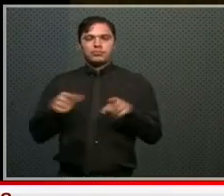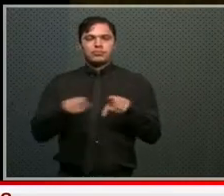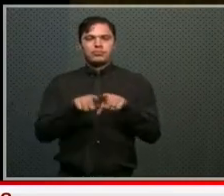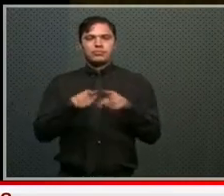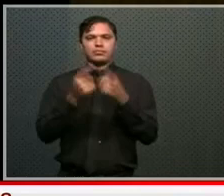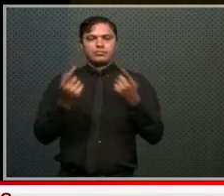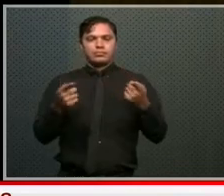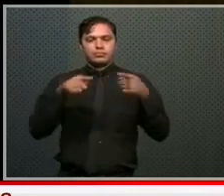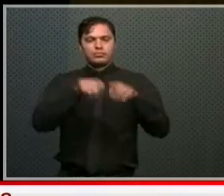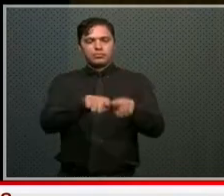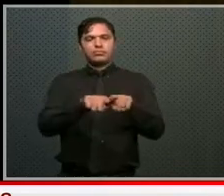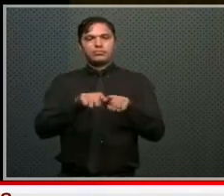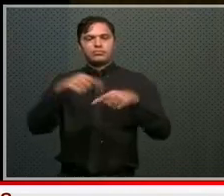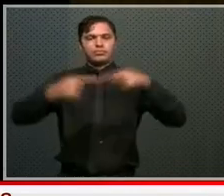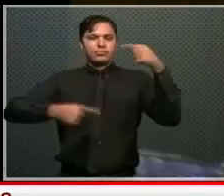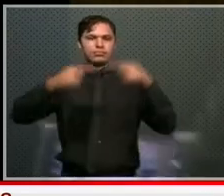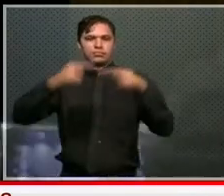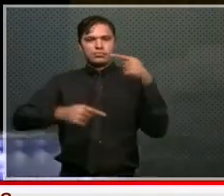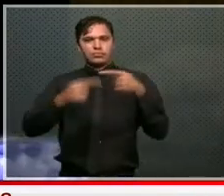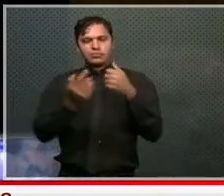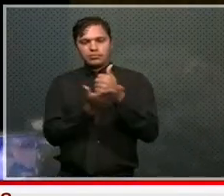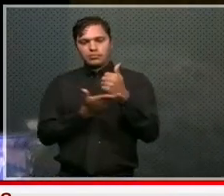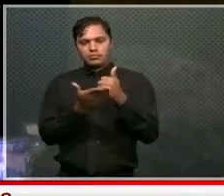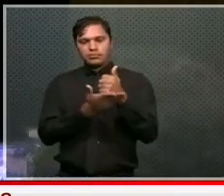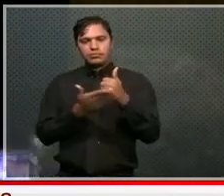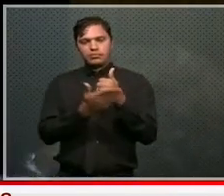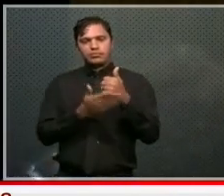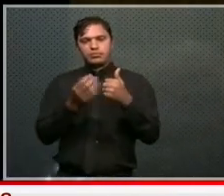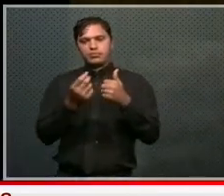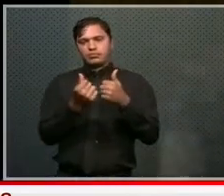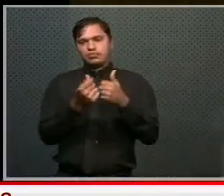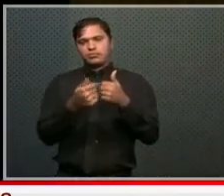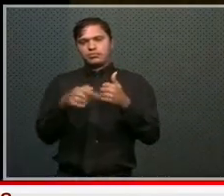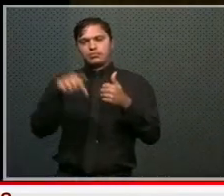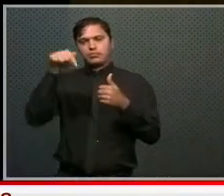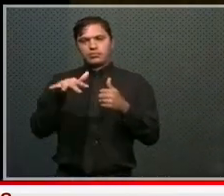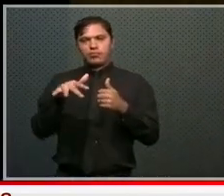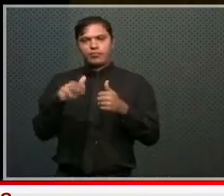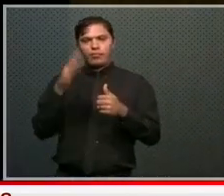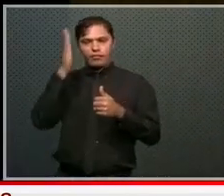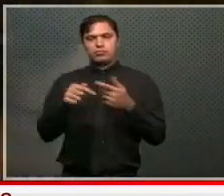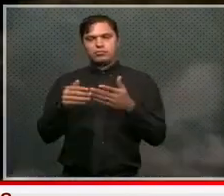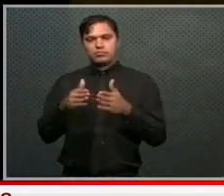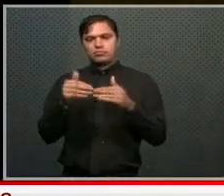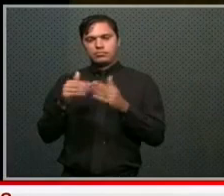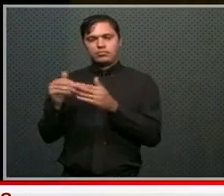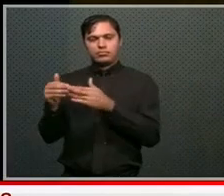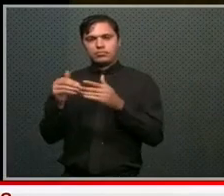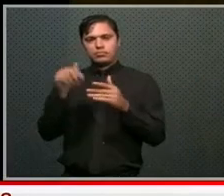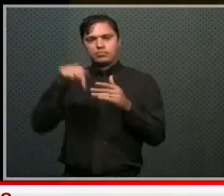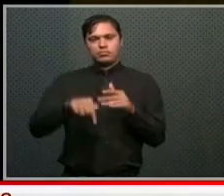junto à política o fundo de até pública porque todos nós sabemos Hoje